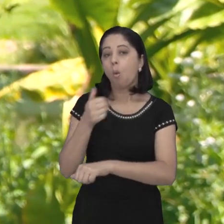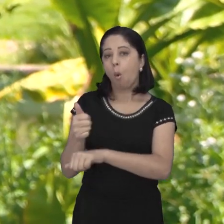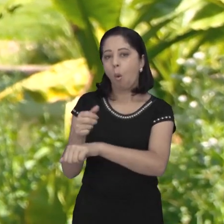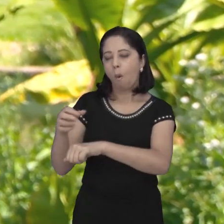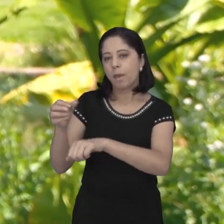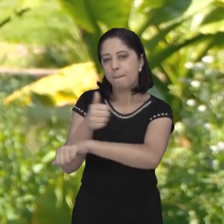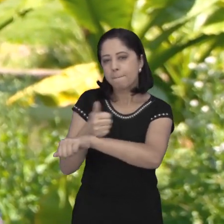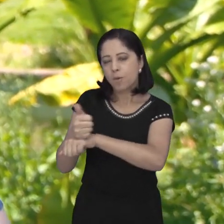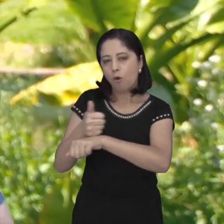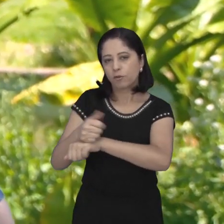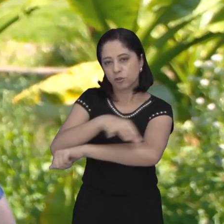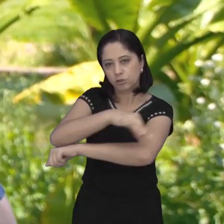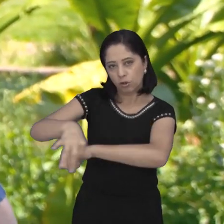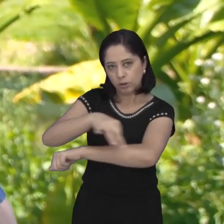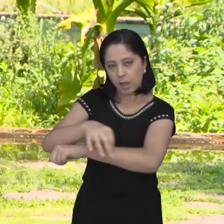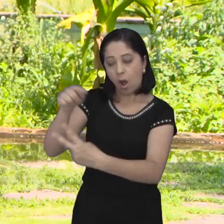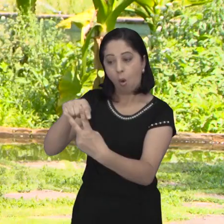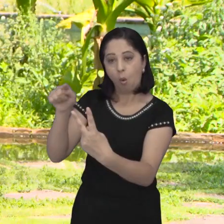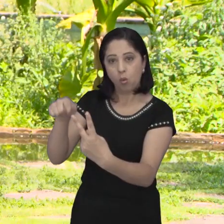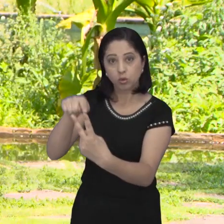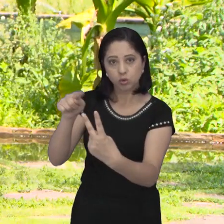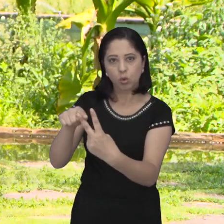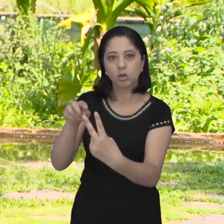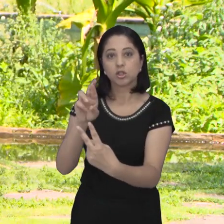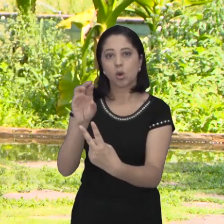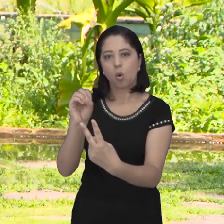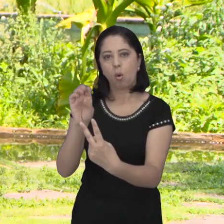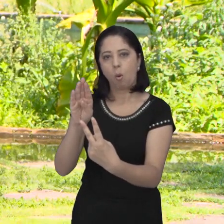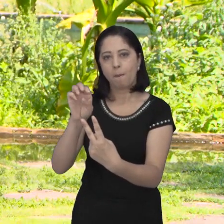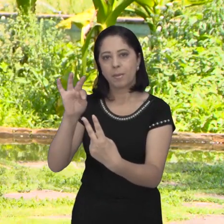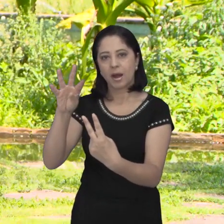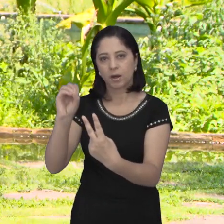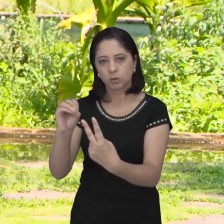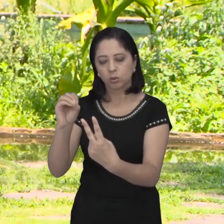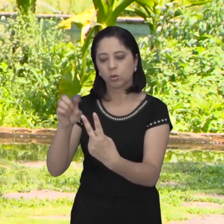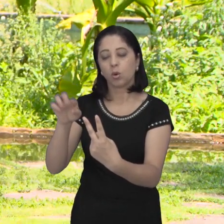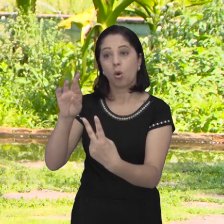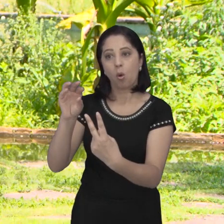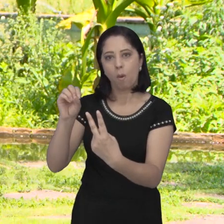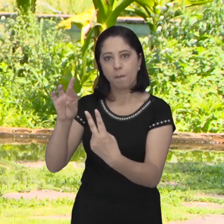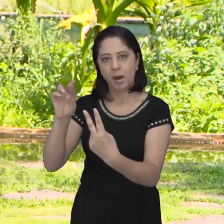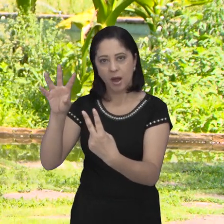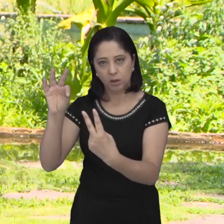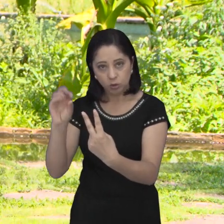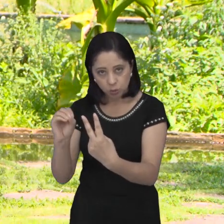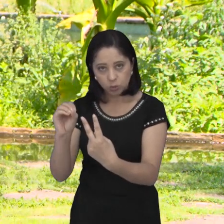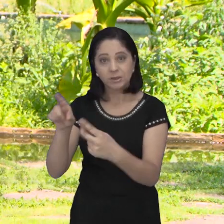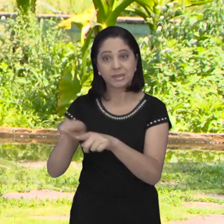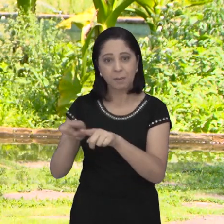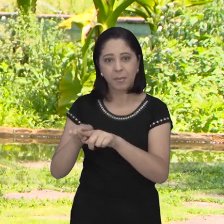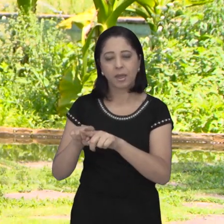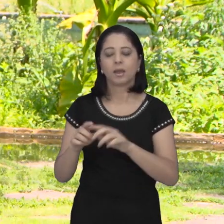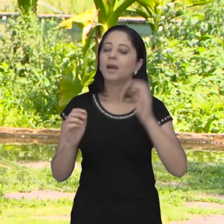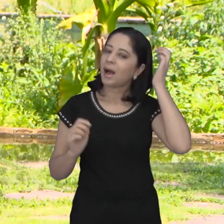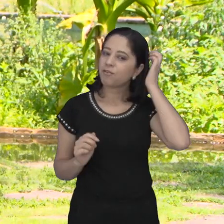Franco e o Roberto Cerqueira César. Essa casa ficou pronta perto dos